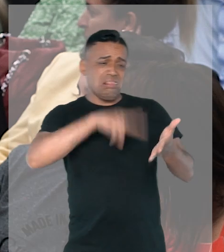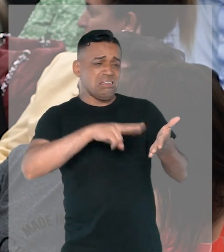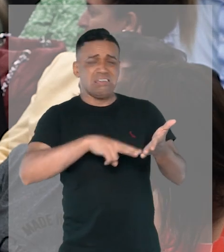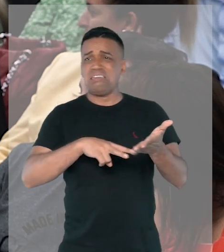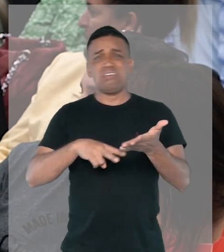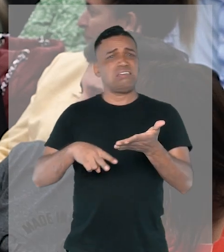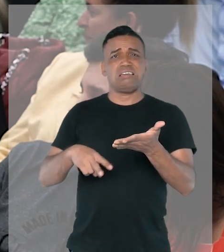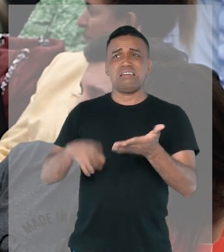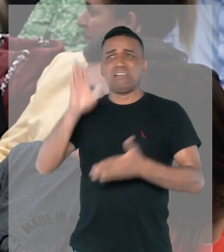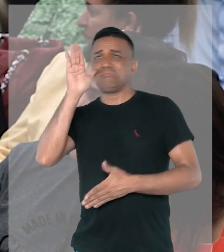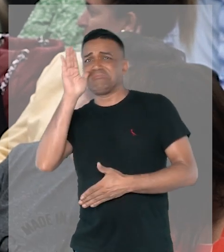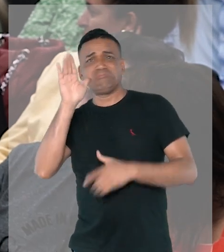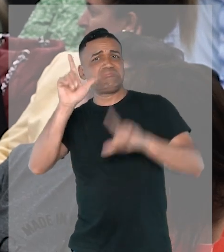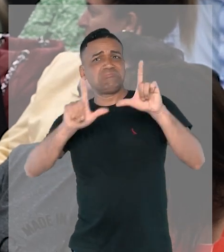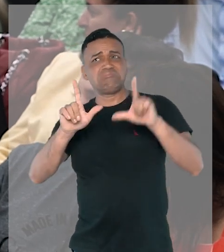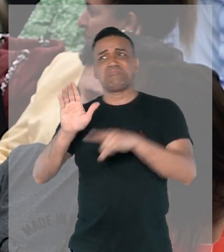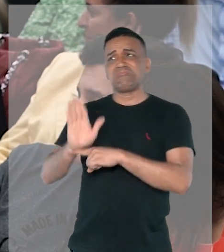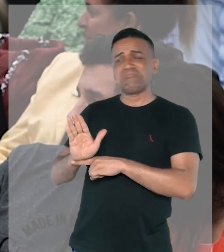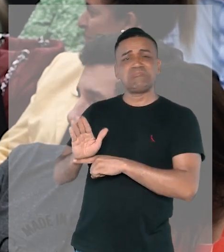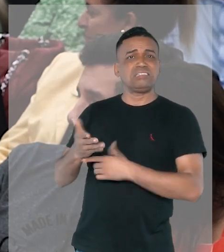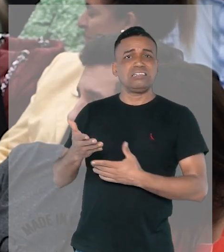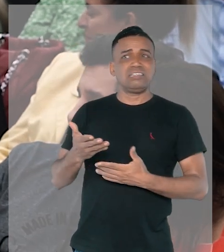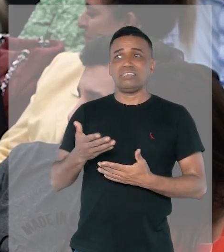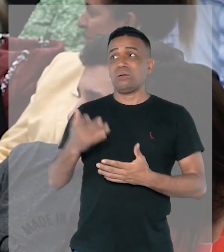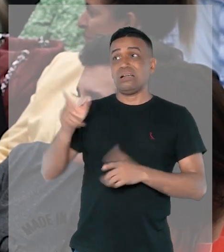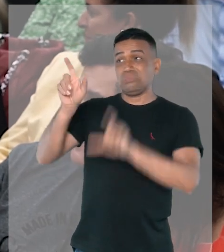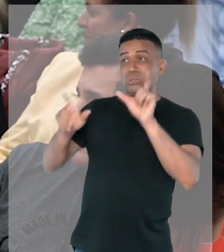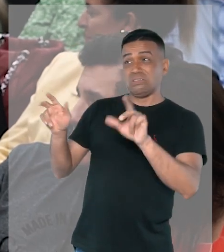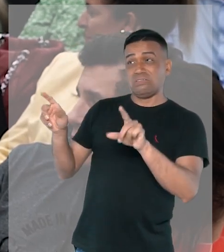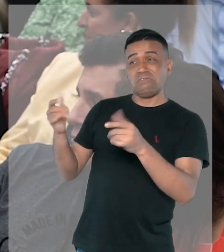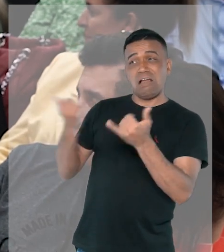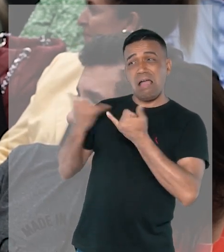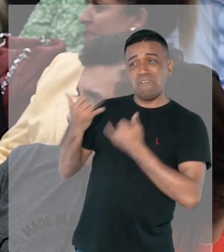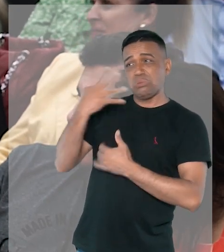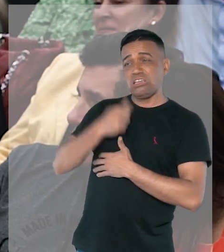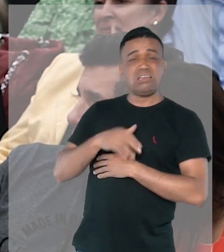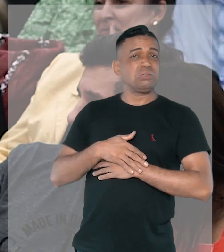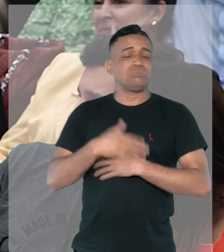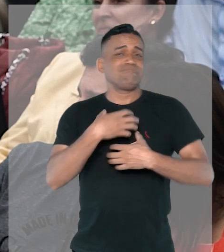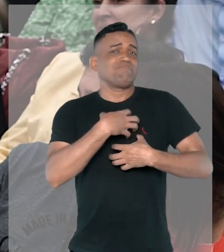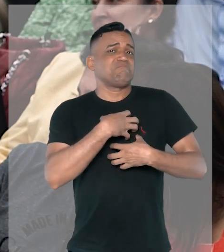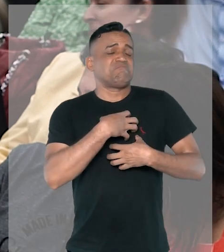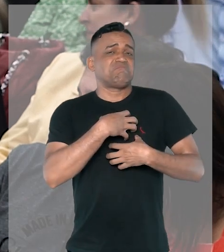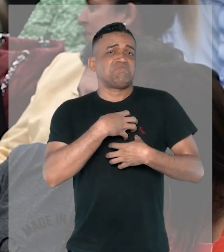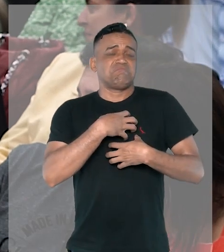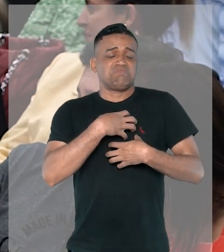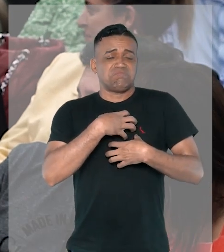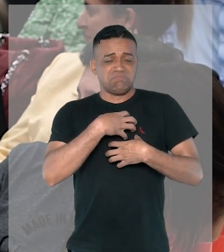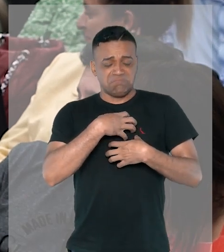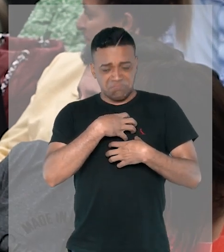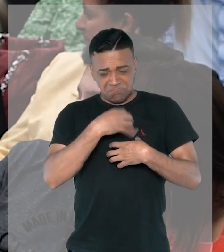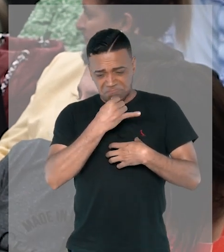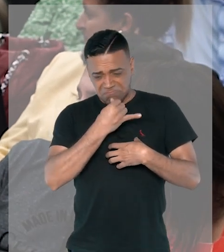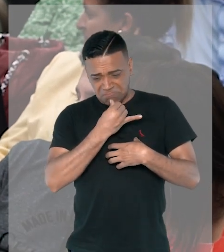fazia sentido. Eu não me encontrava naquilo. Mesmo que a pessoa falasse coisas bonitas assim, eu não me encontrava, não ligava.